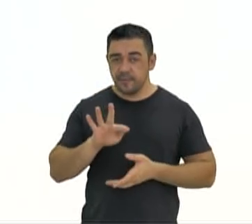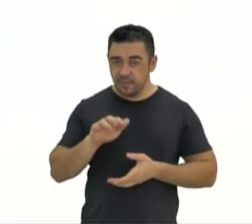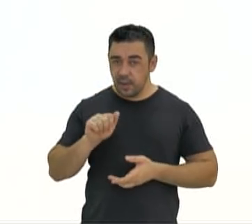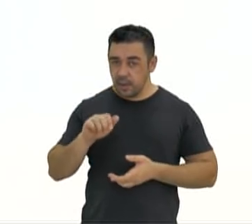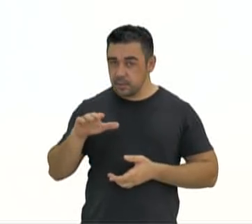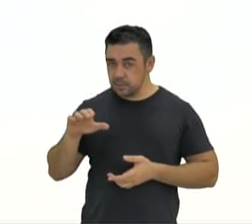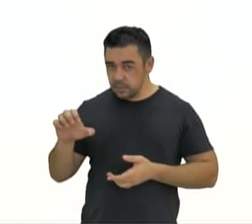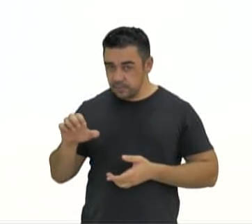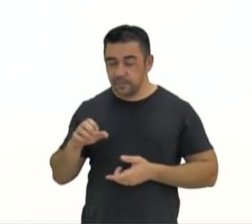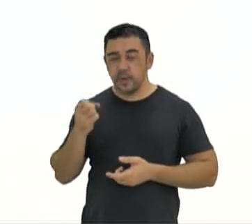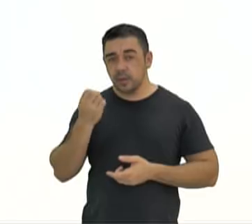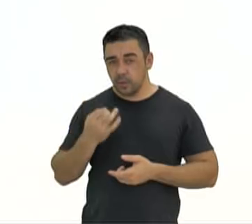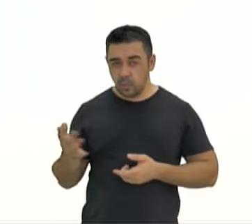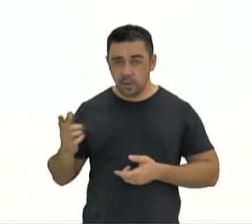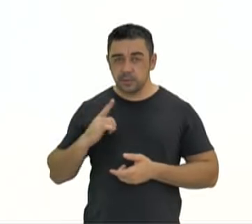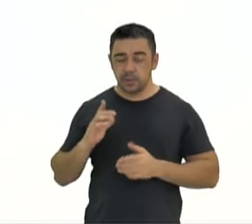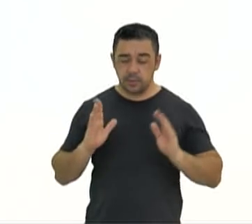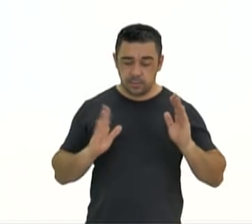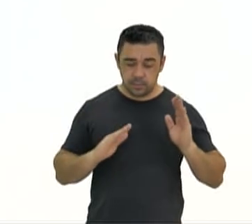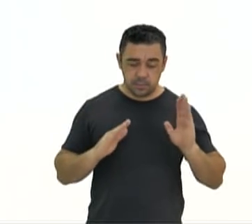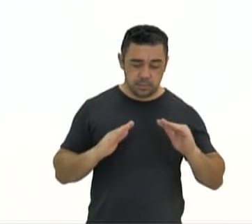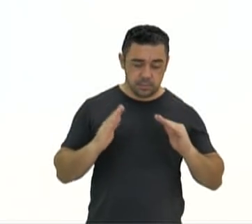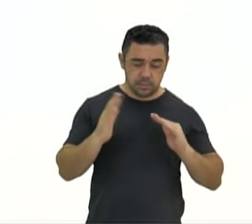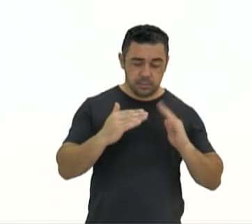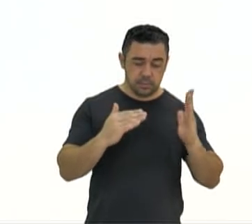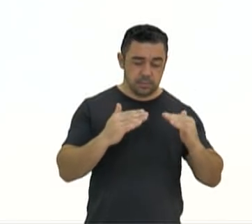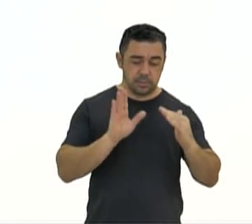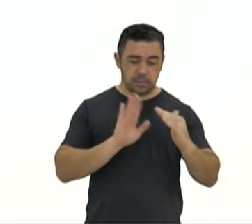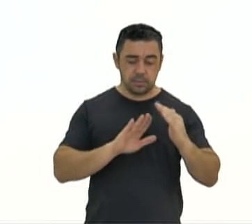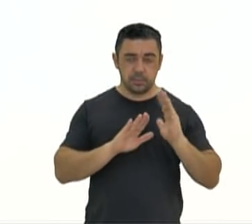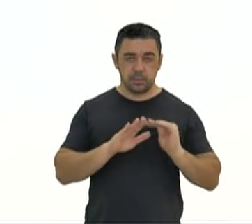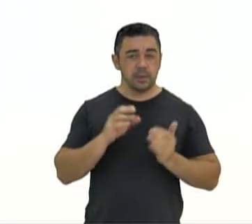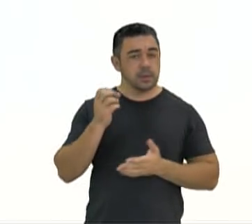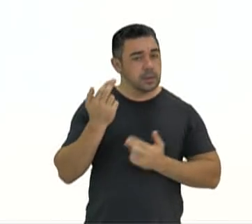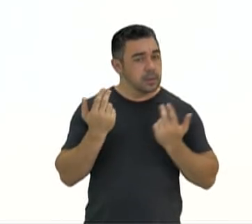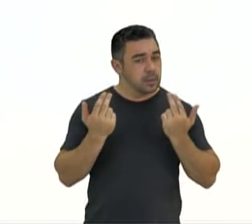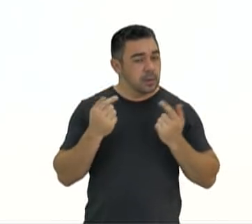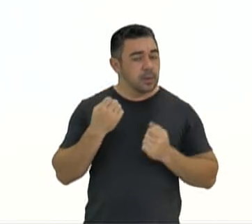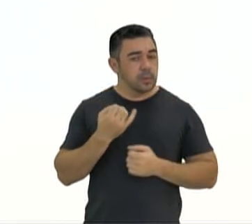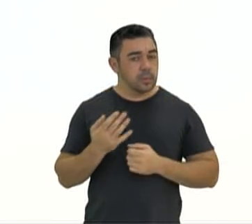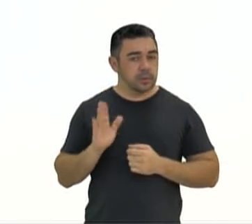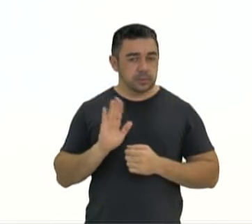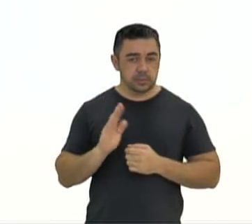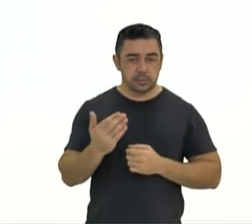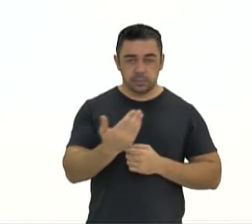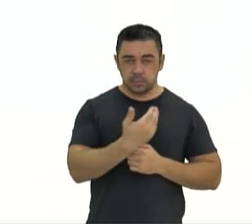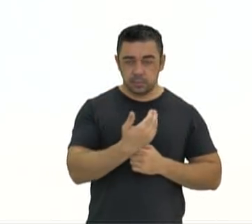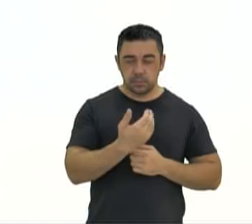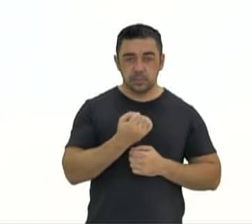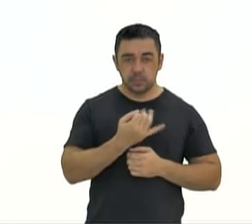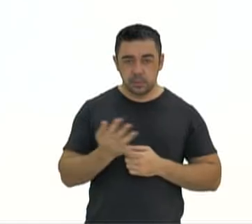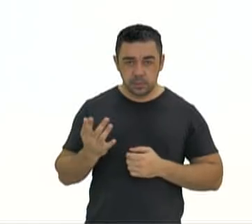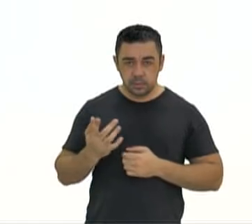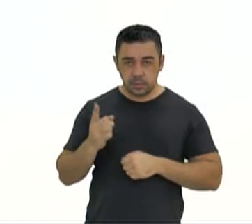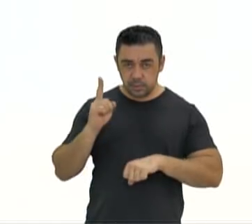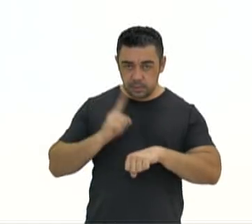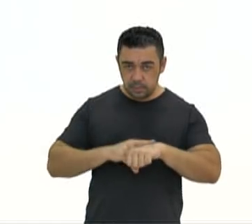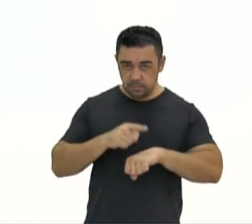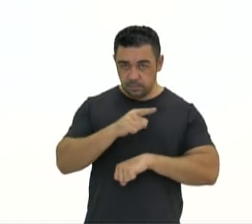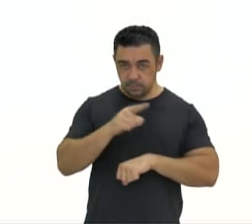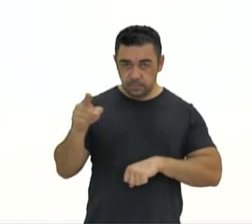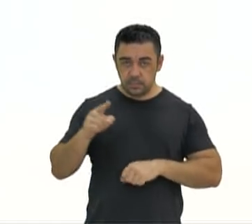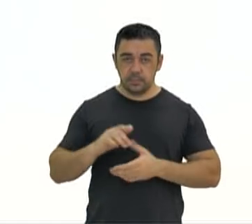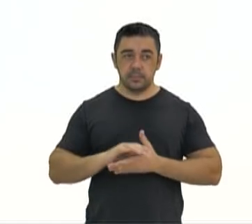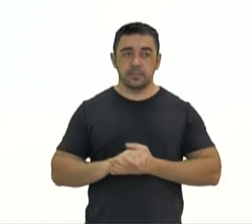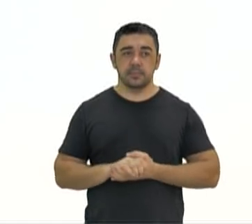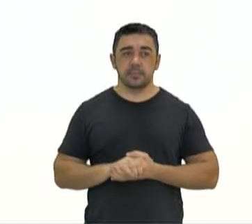a quantidade de faces laterais é igual aos lados que formam o polígono da base. Tempo para